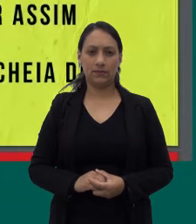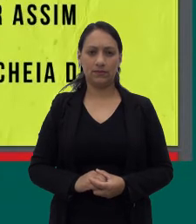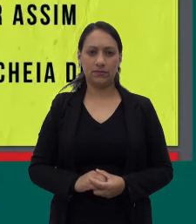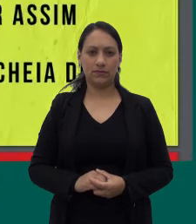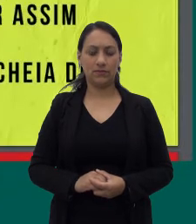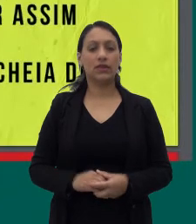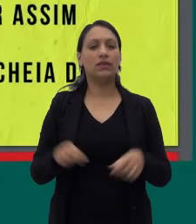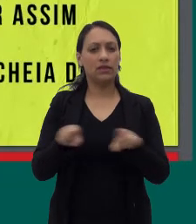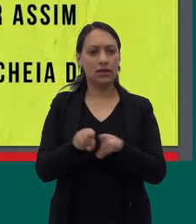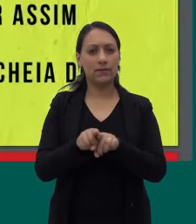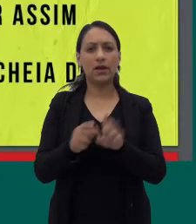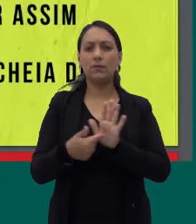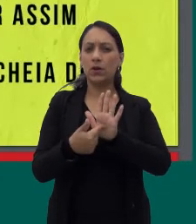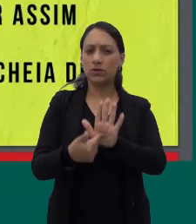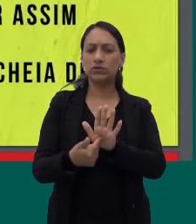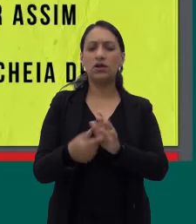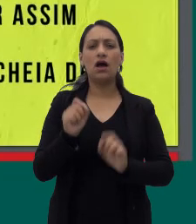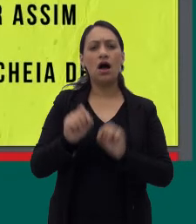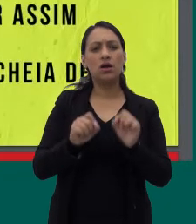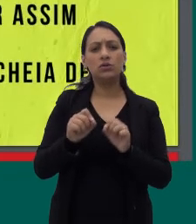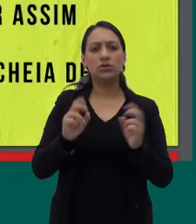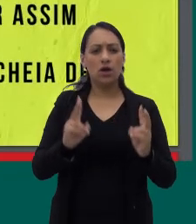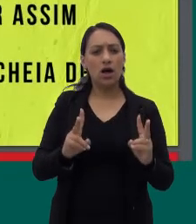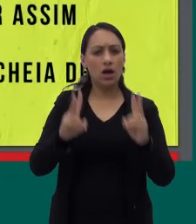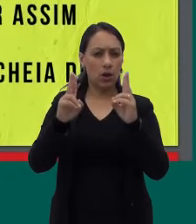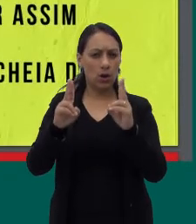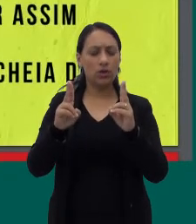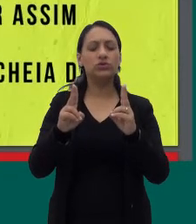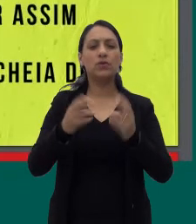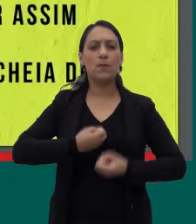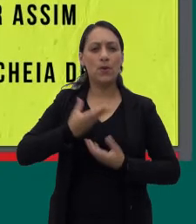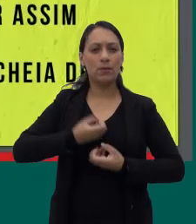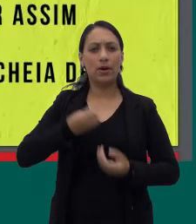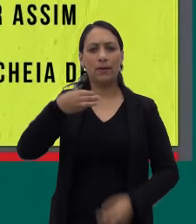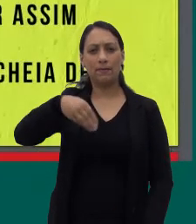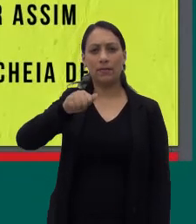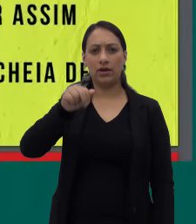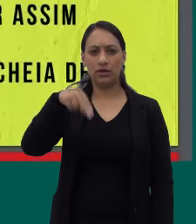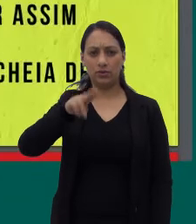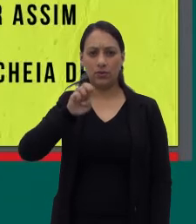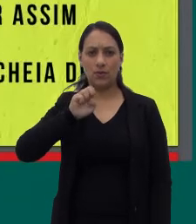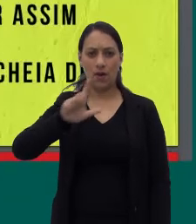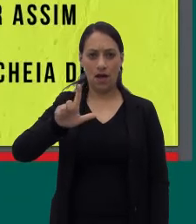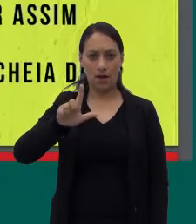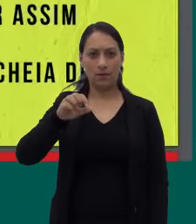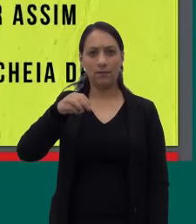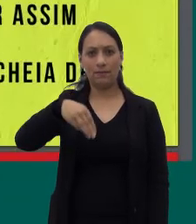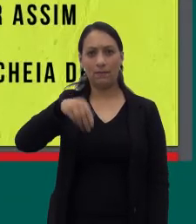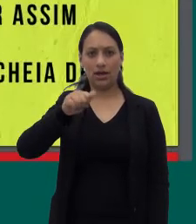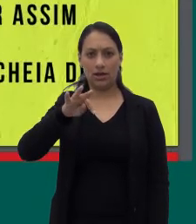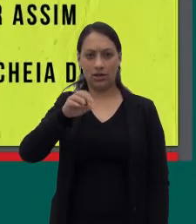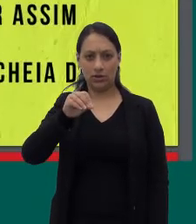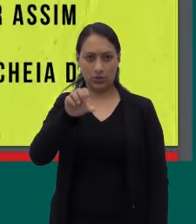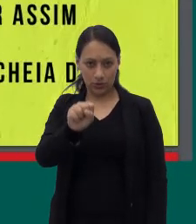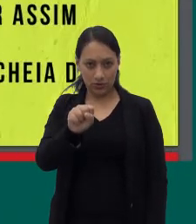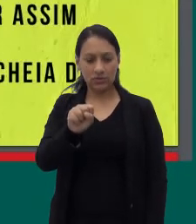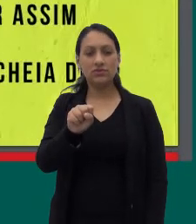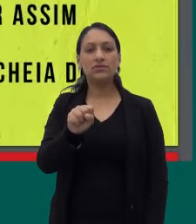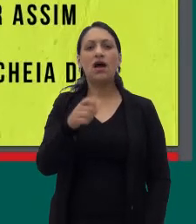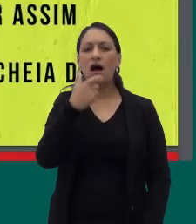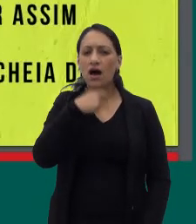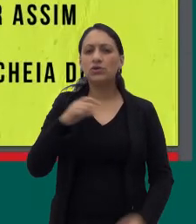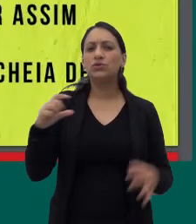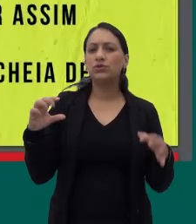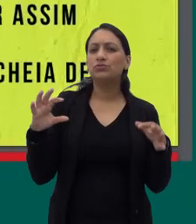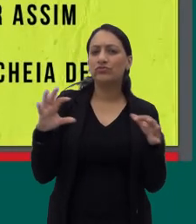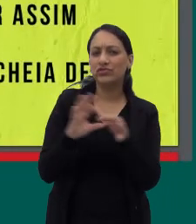Aqui a gente traz também alguns recortes de um poema do Manuel de Barros, né, que eu acho que vincula bastante com o que a